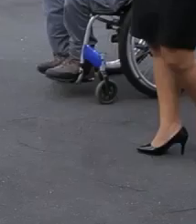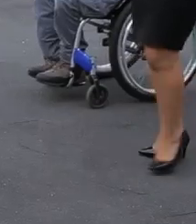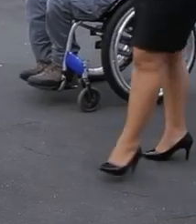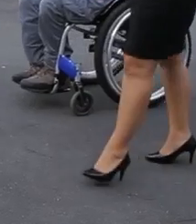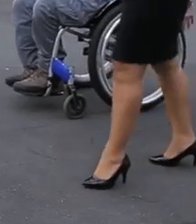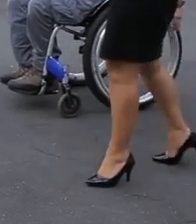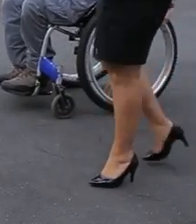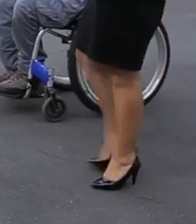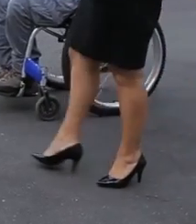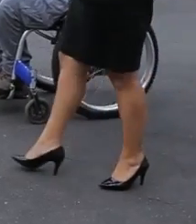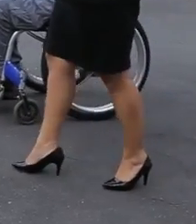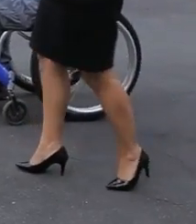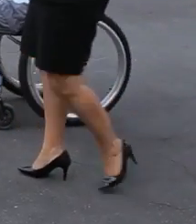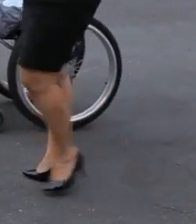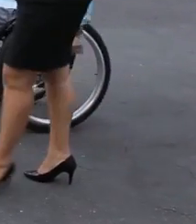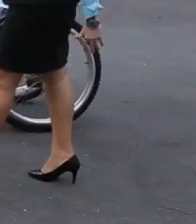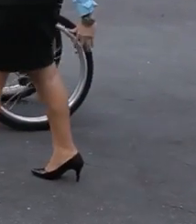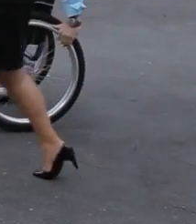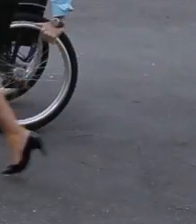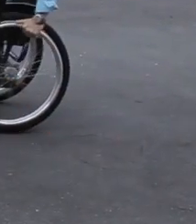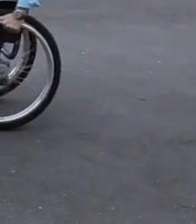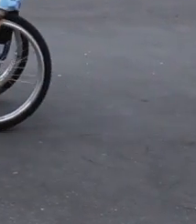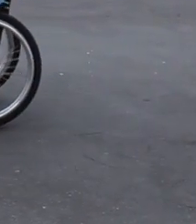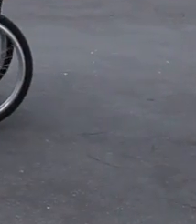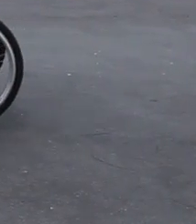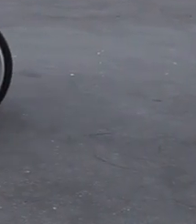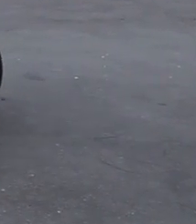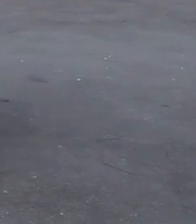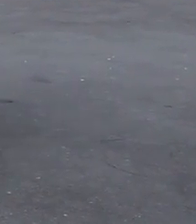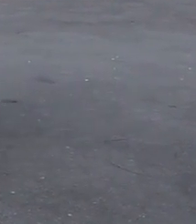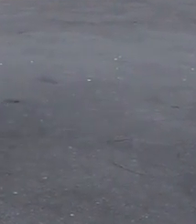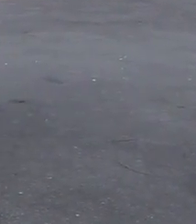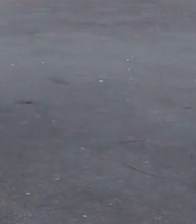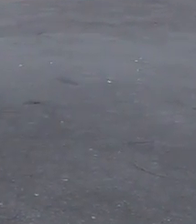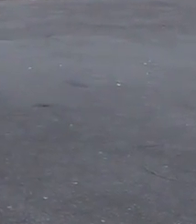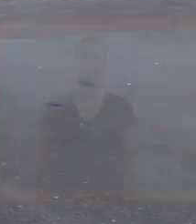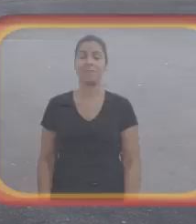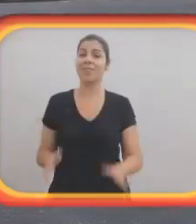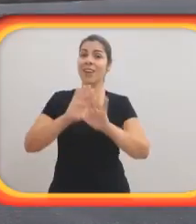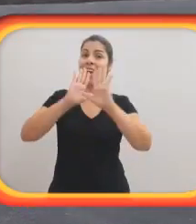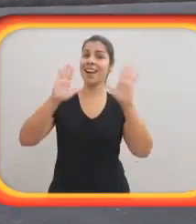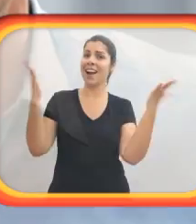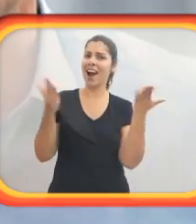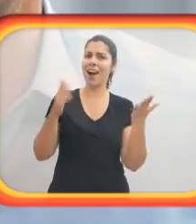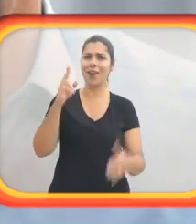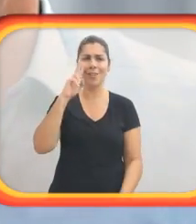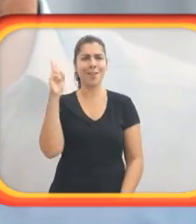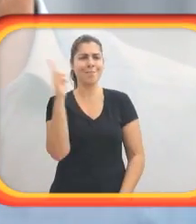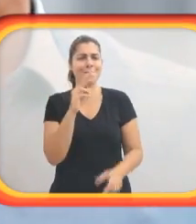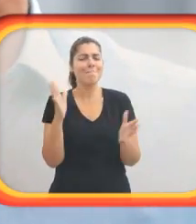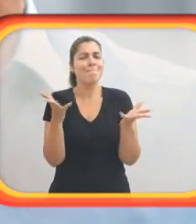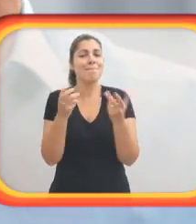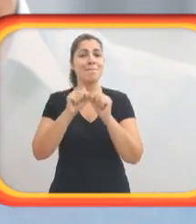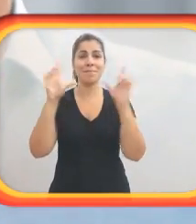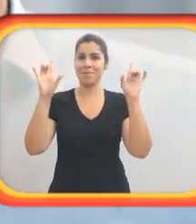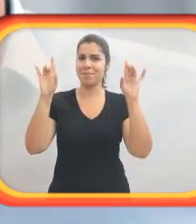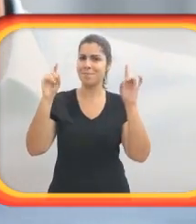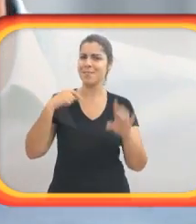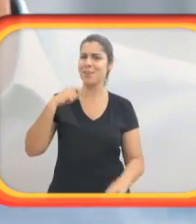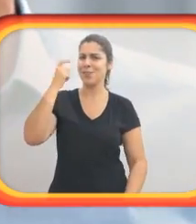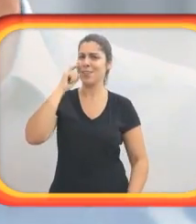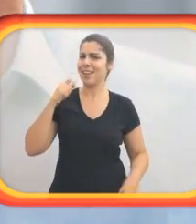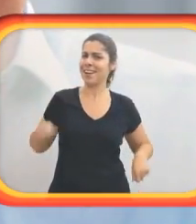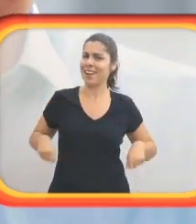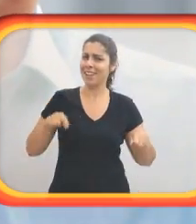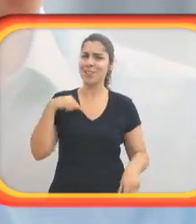Nations, e bem-vindos em quatro idiomas. Palácio com Lago e Palmeiras no pátio, Zé e uma mulher. Olá, para você que está prestigiando o programa especial, sou o